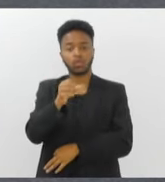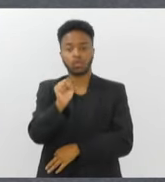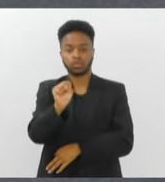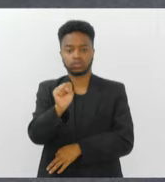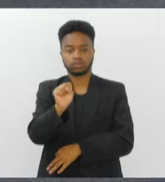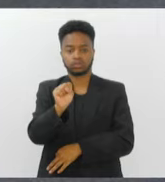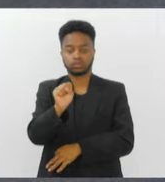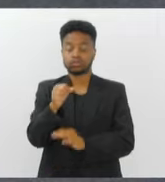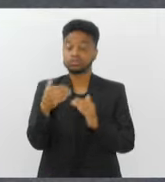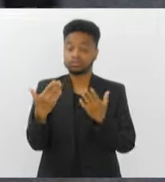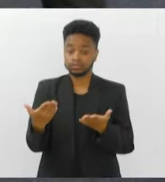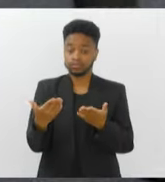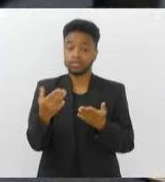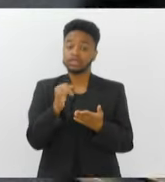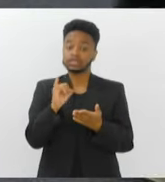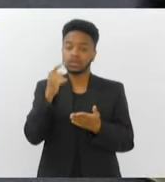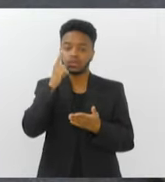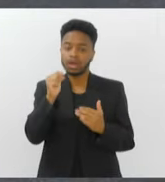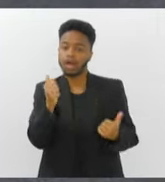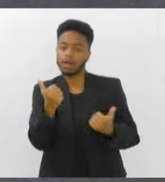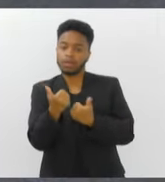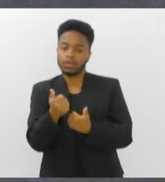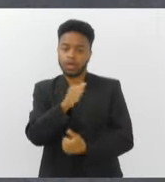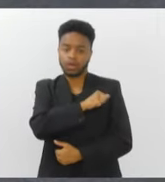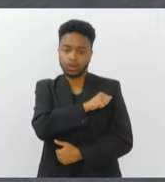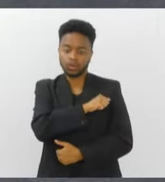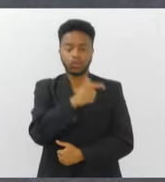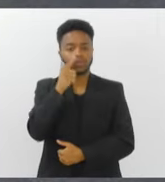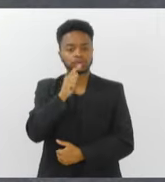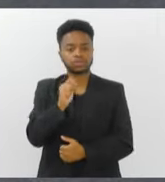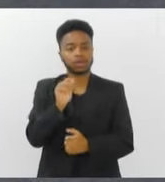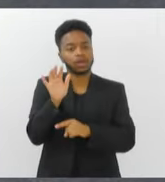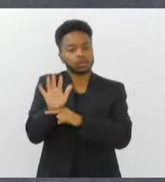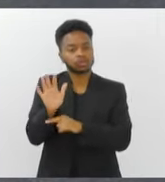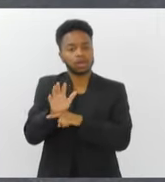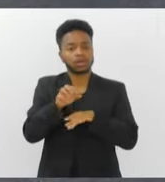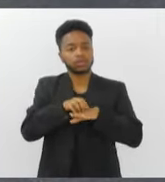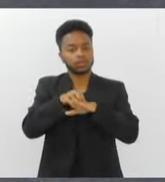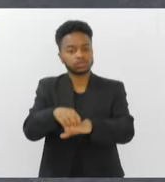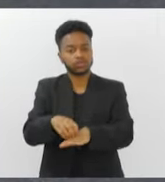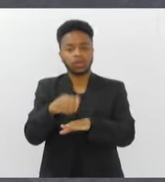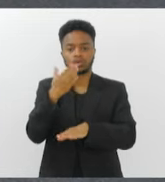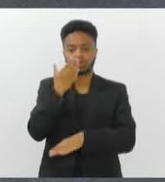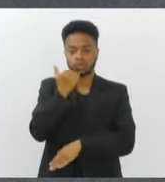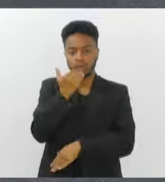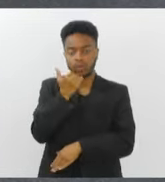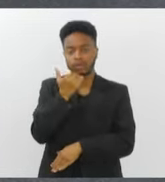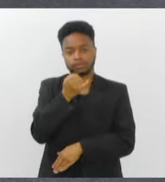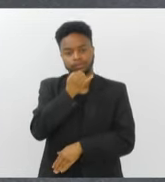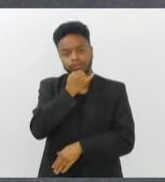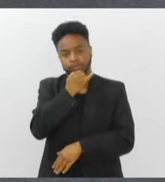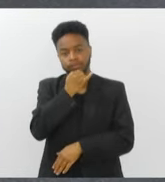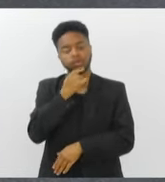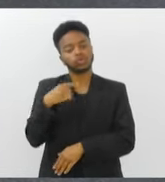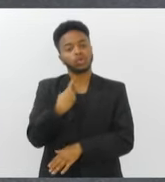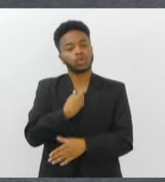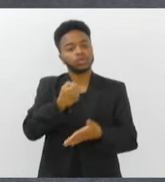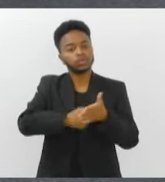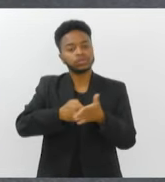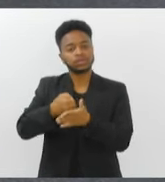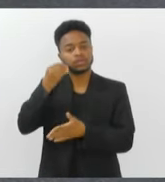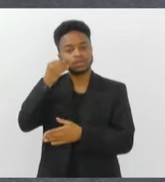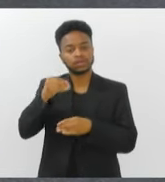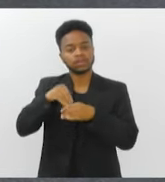Então, você garantir assistência estudantil, transporte, alimentação, por exemplo, a gente luta para que na